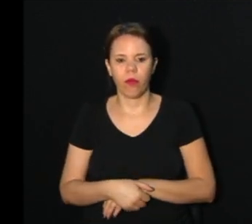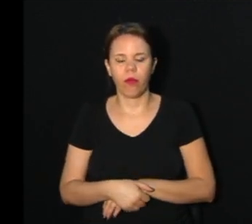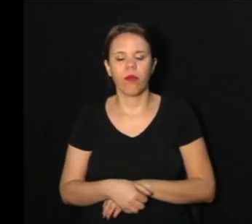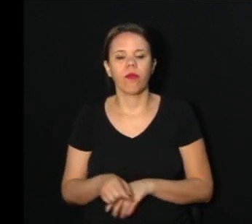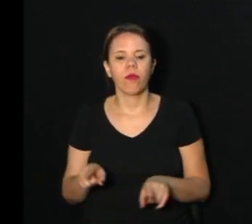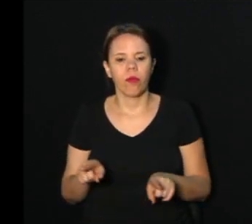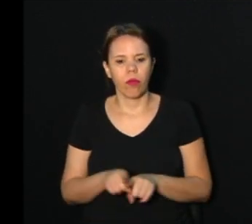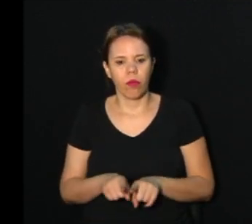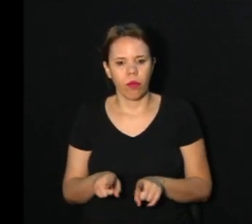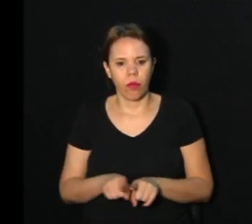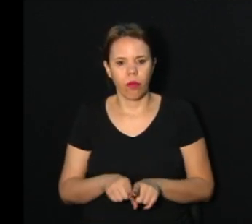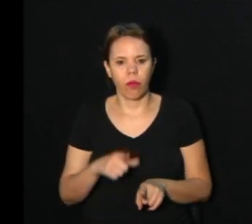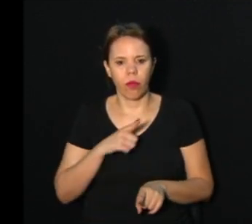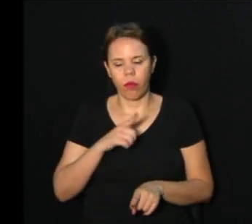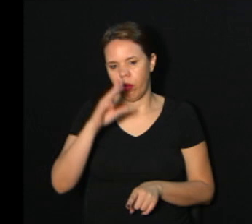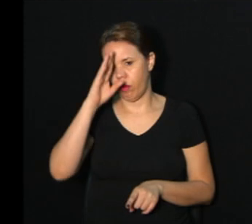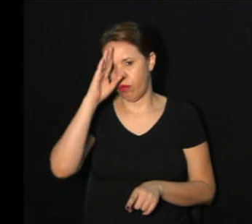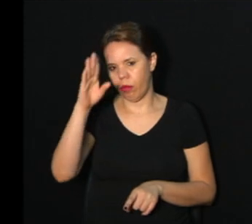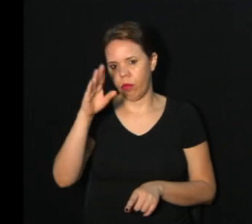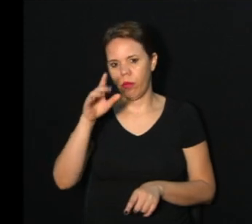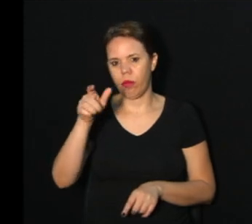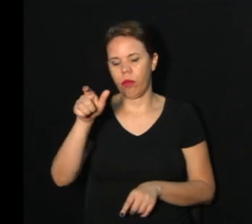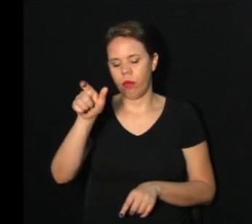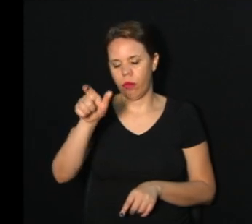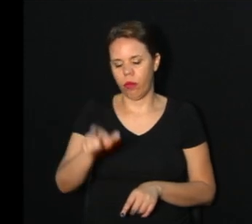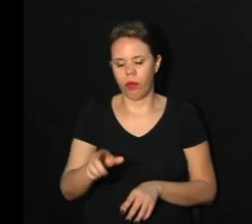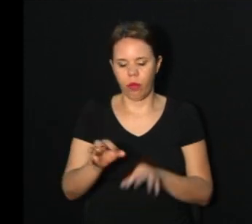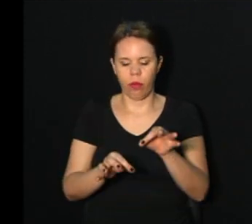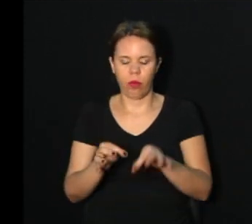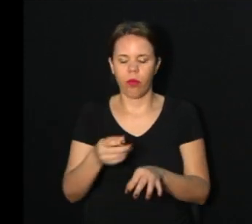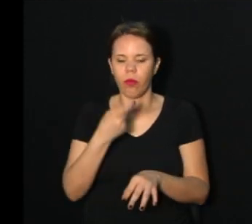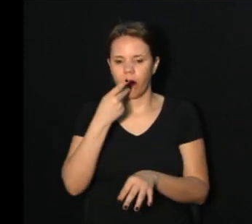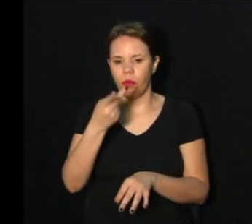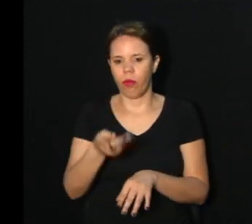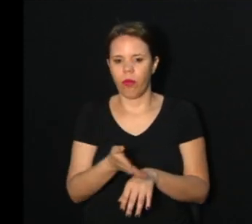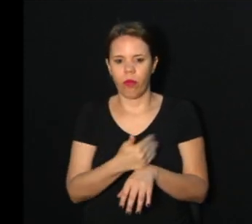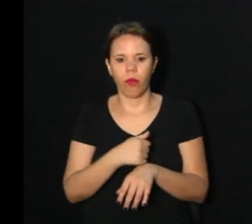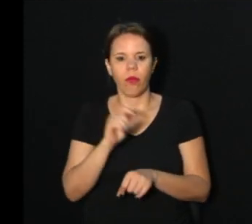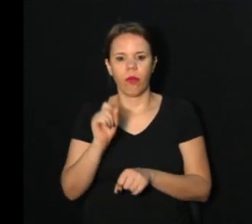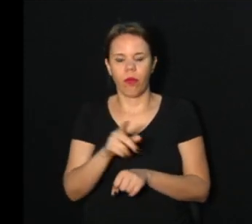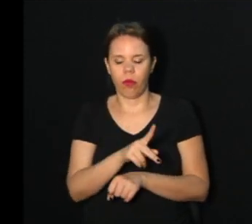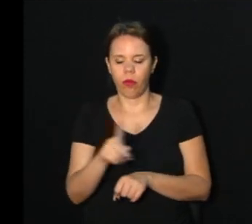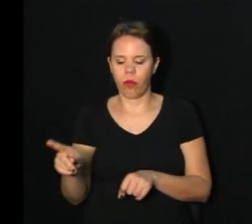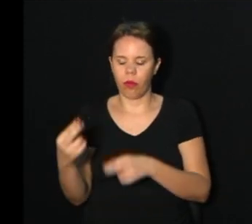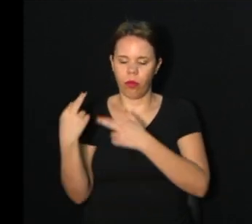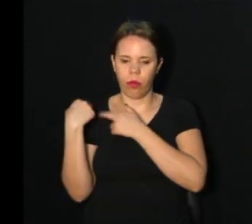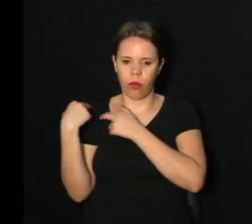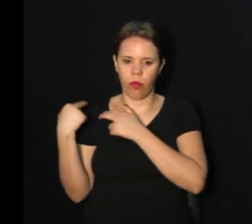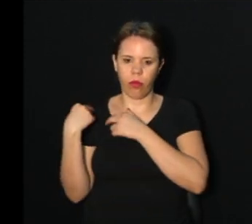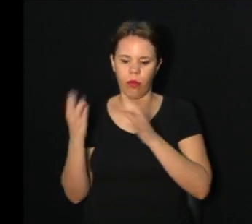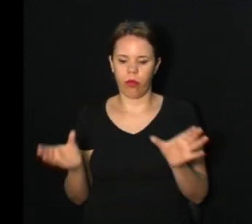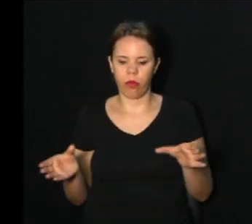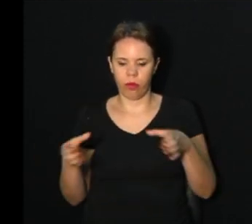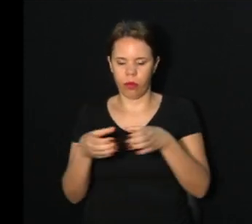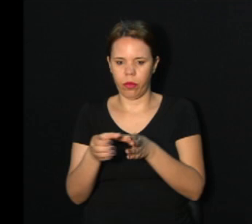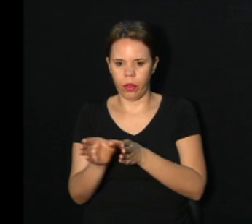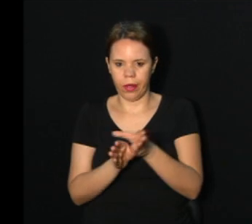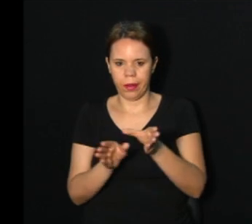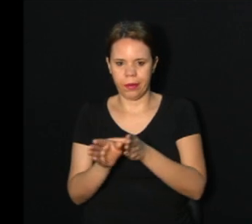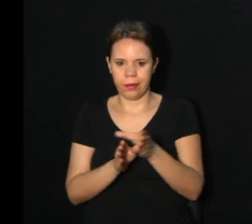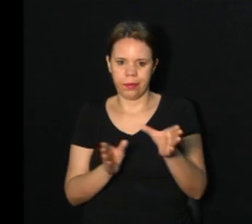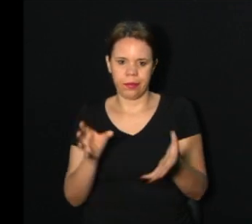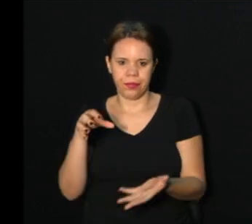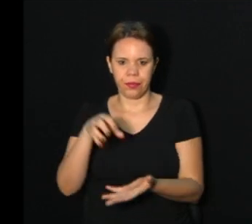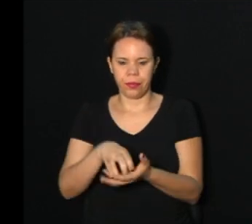o procurador-geral, como eu já disse antes, que vai presidir o conselho. O